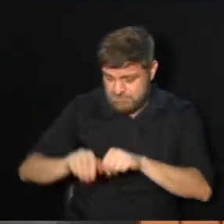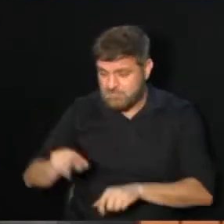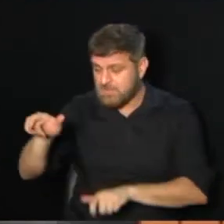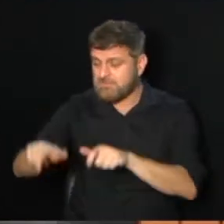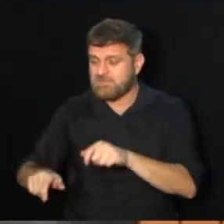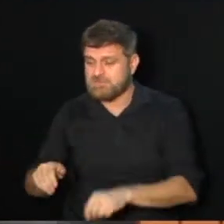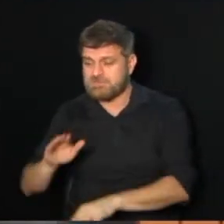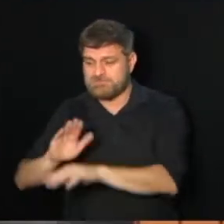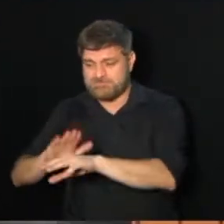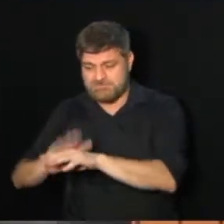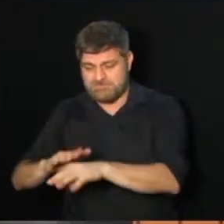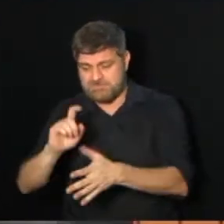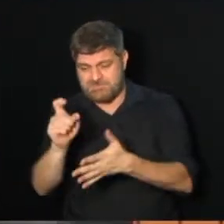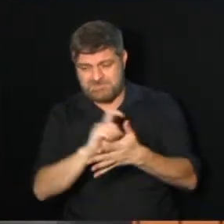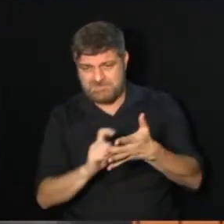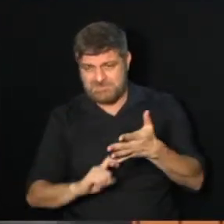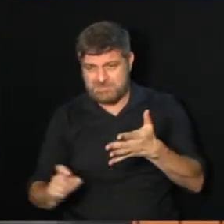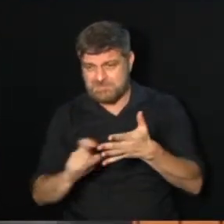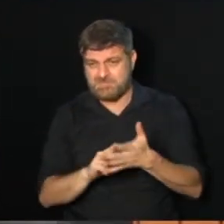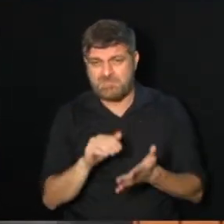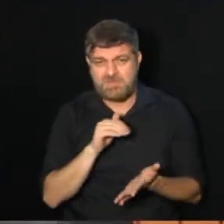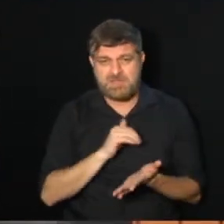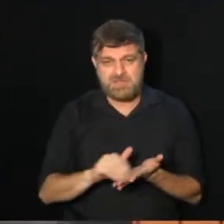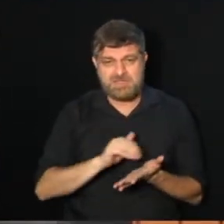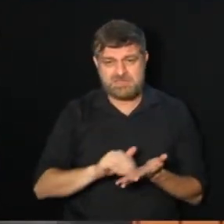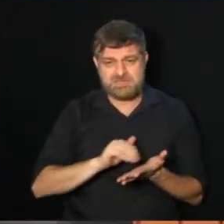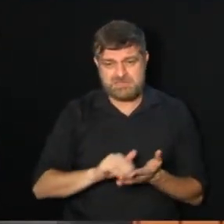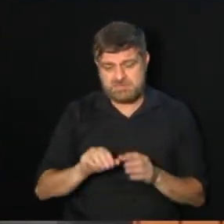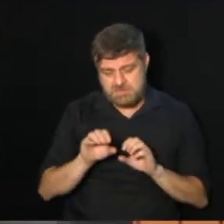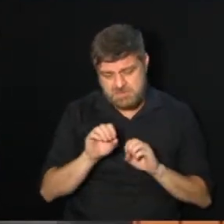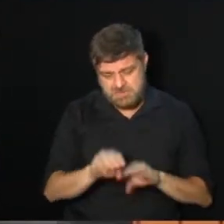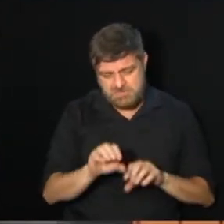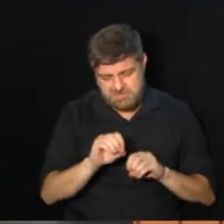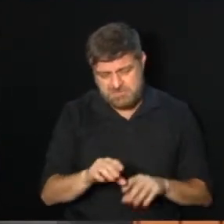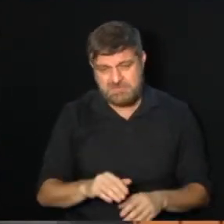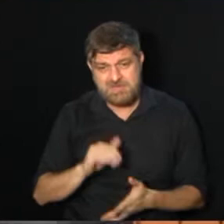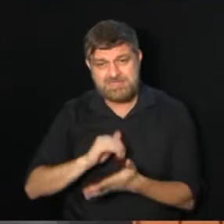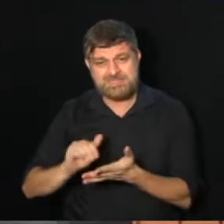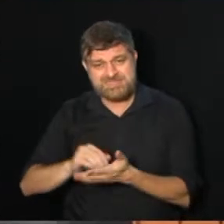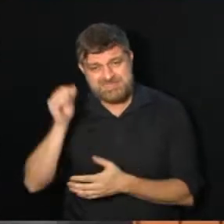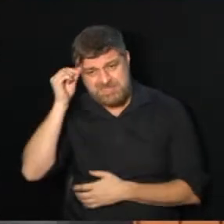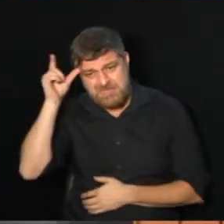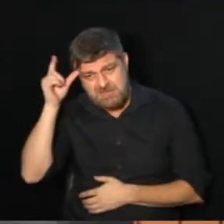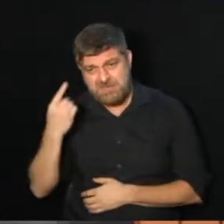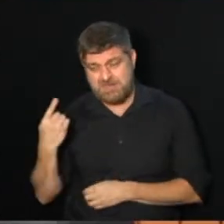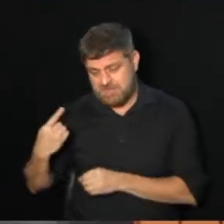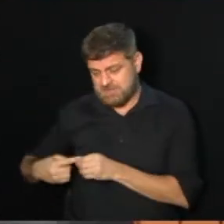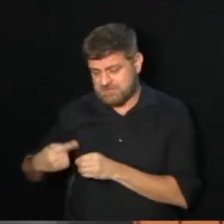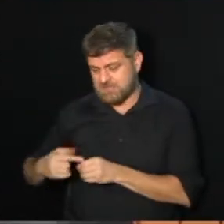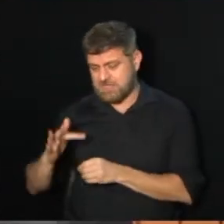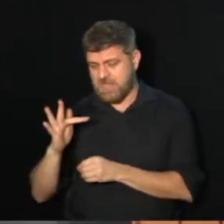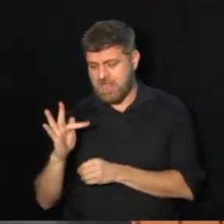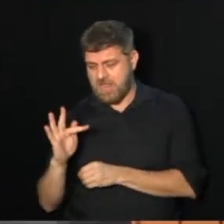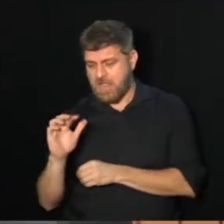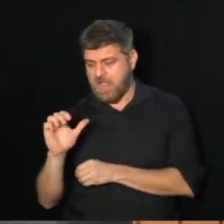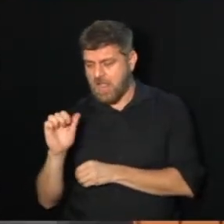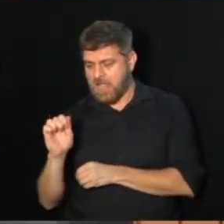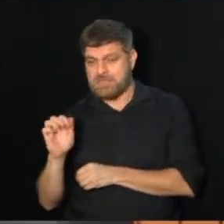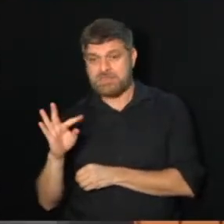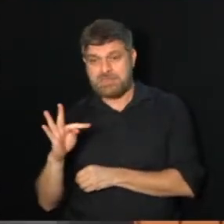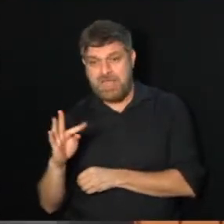pichadores, a própria comunidade, a Secretaria de Educação, a Secretaria de Cultura lá de Tatuí se envolveu também,